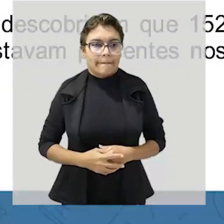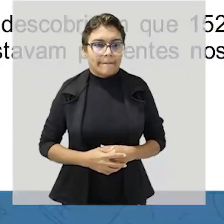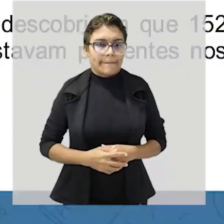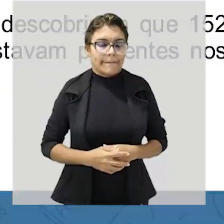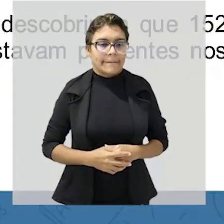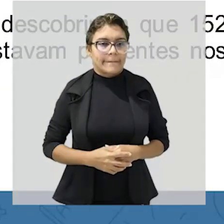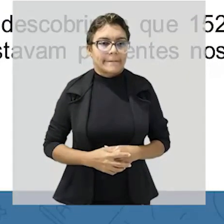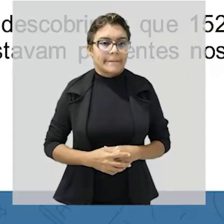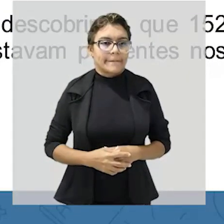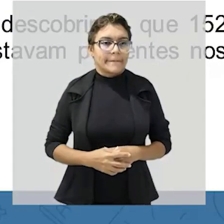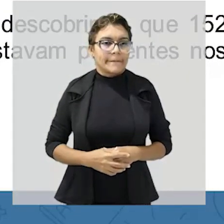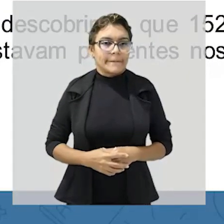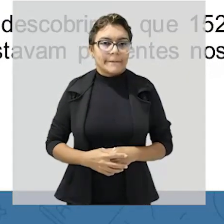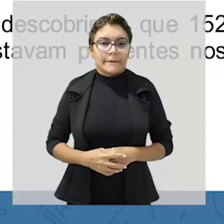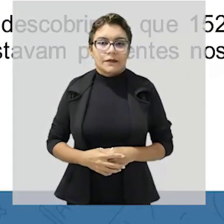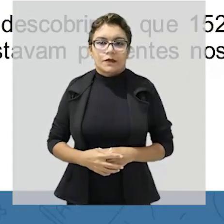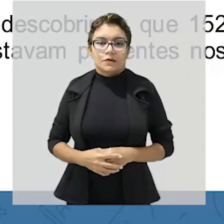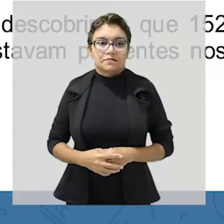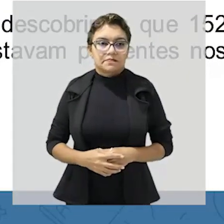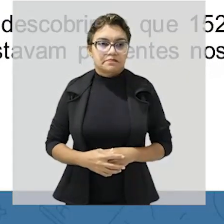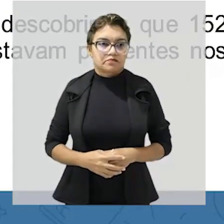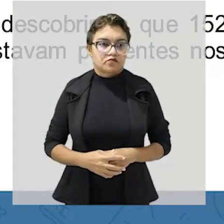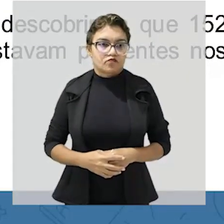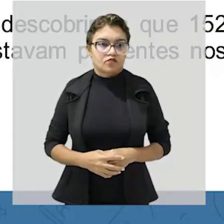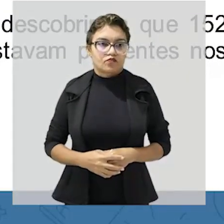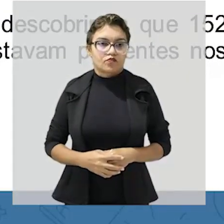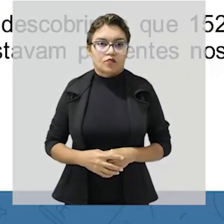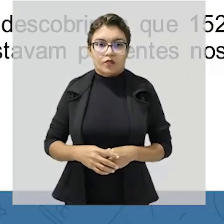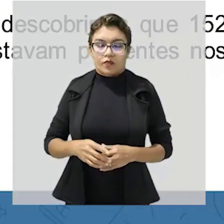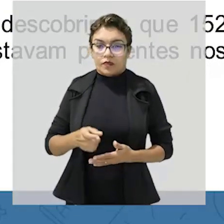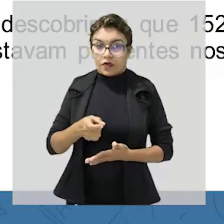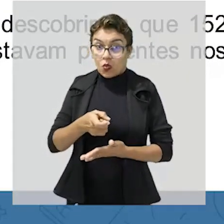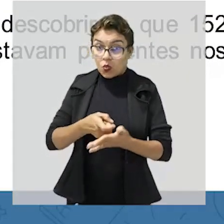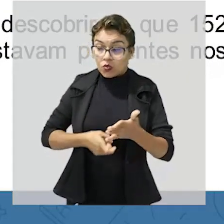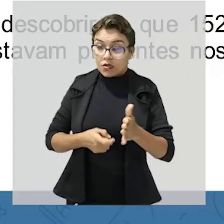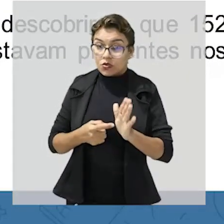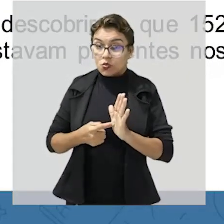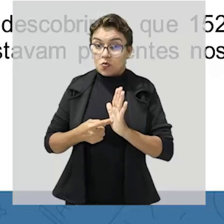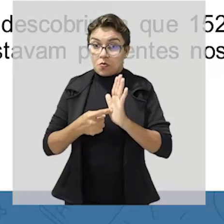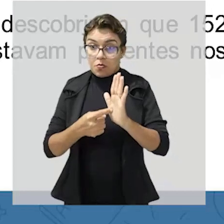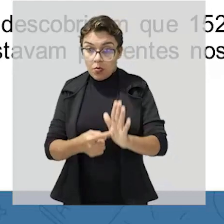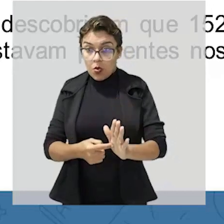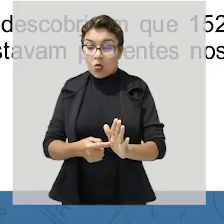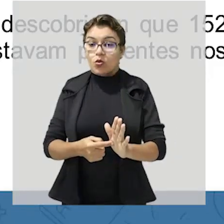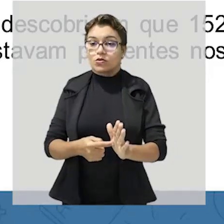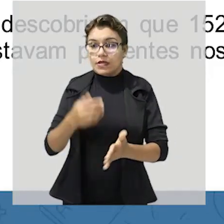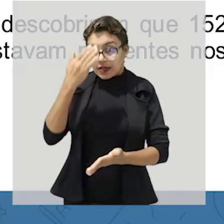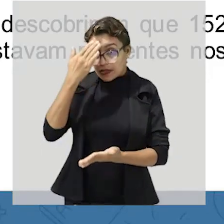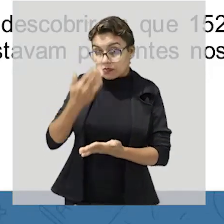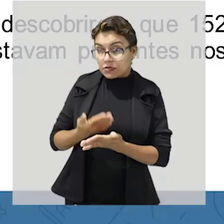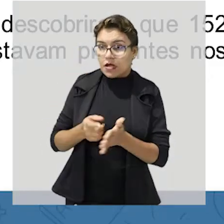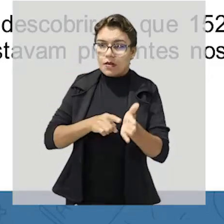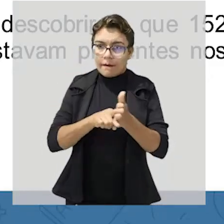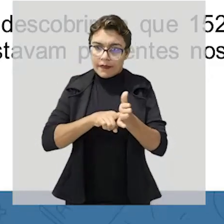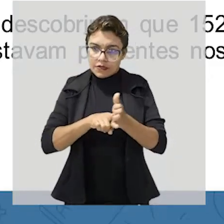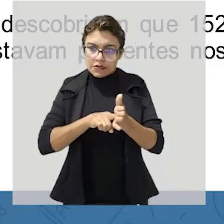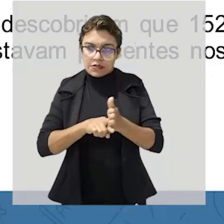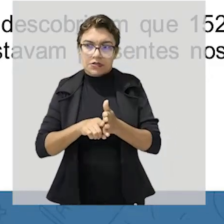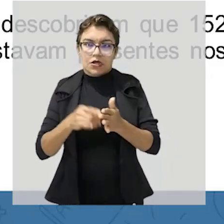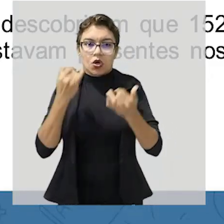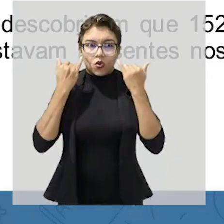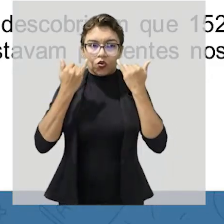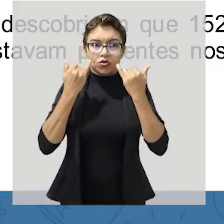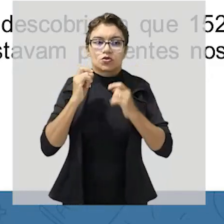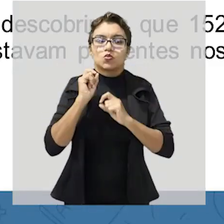baixam a imunidade, a gente nem sabia até essa história de pandemia. Então, foi o presente que eles deixaram para nós. Eles